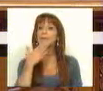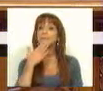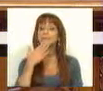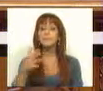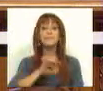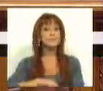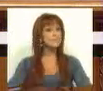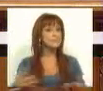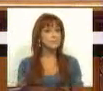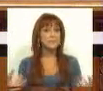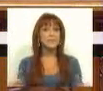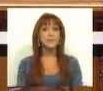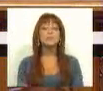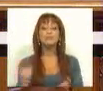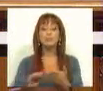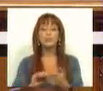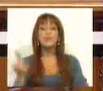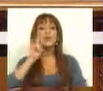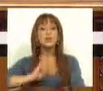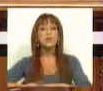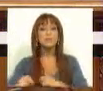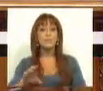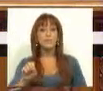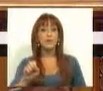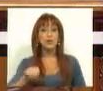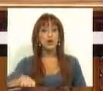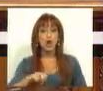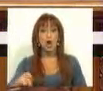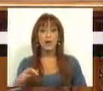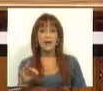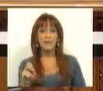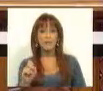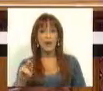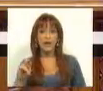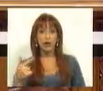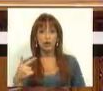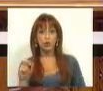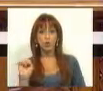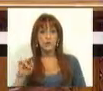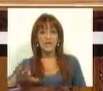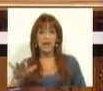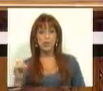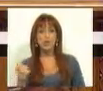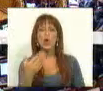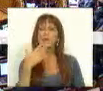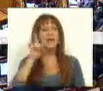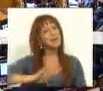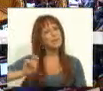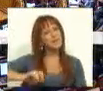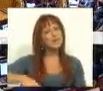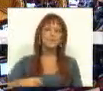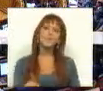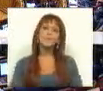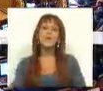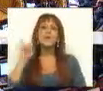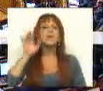Senhor deputado, está ainda inscrita a senhora deputada Sónia Fertozinhos, faz favor. Muito obrigada, senhora presidente,